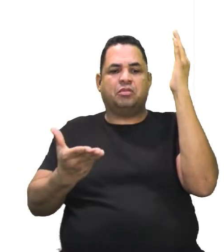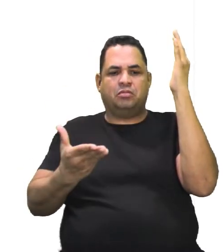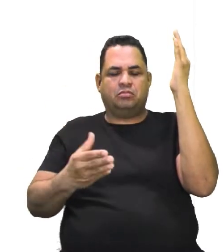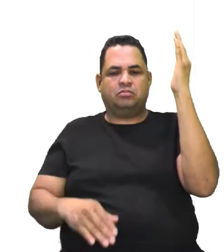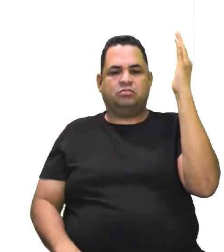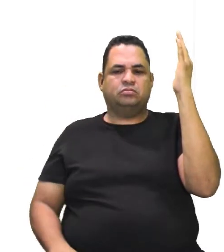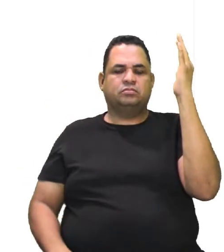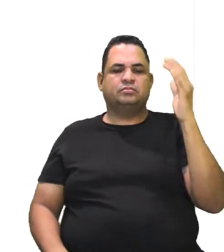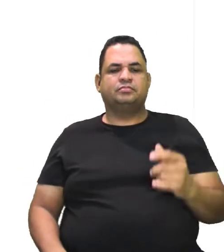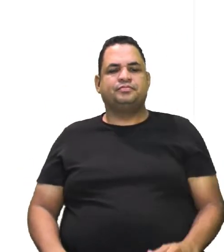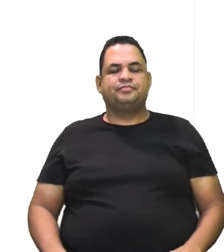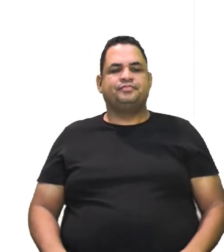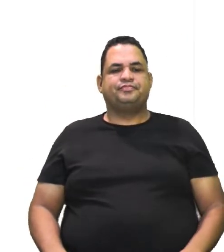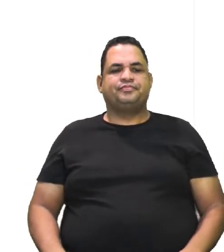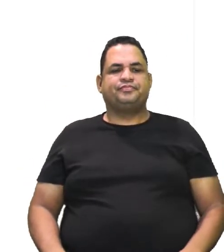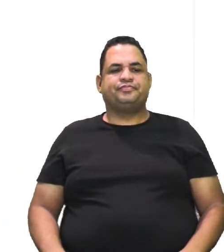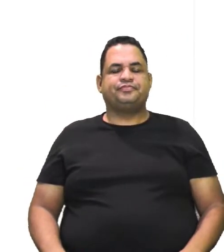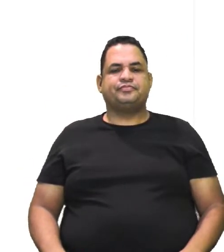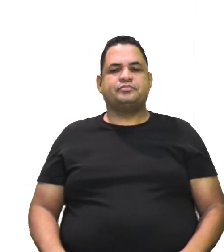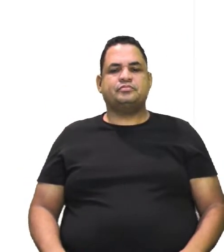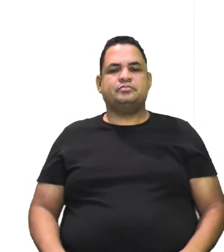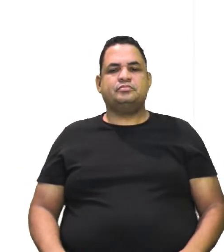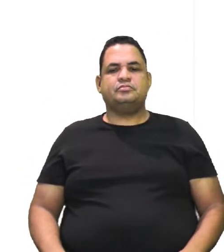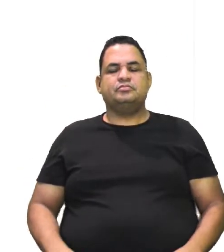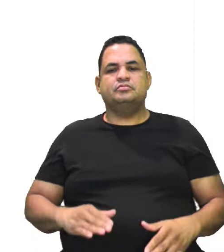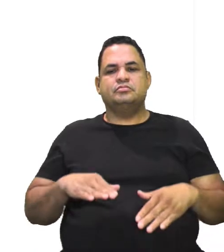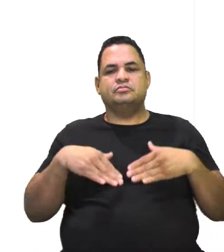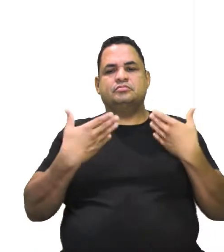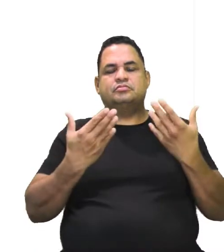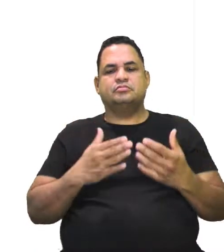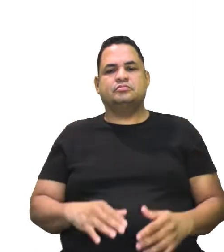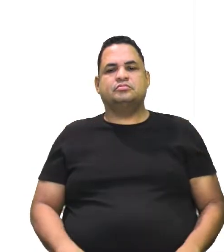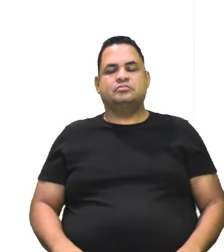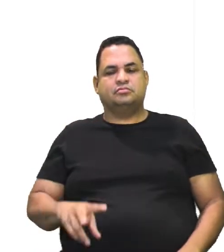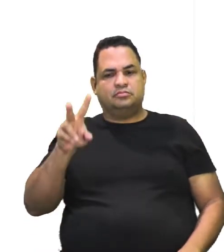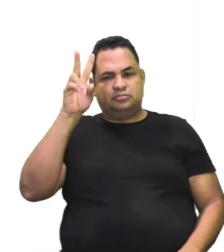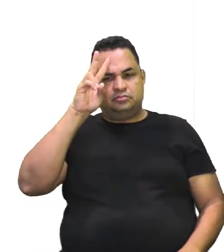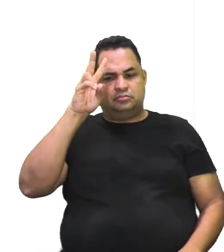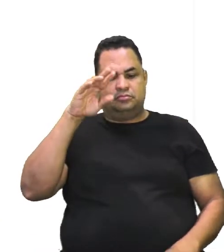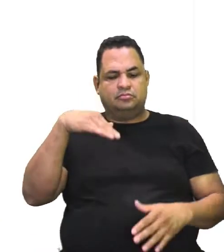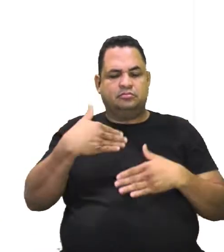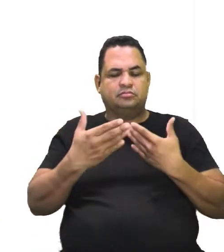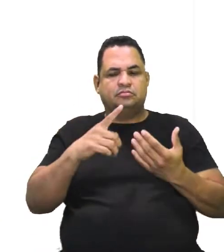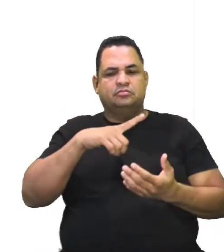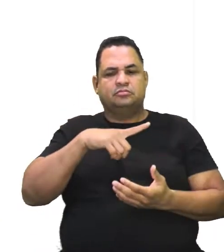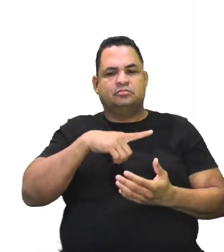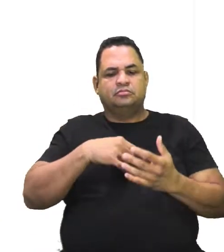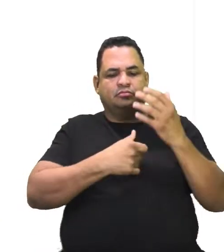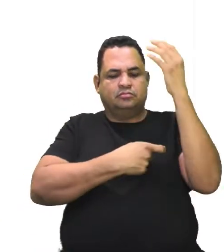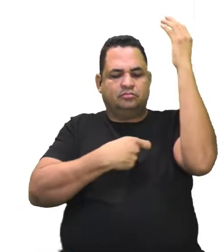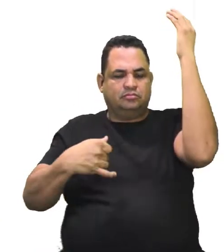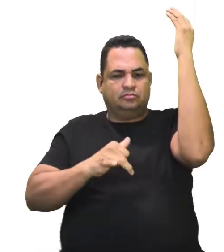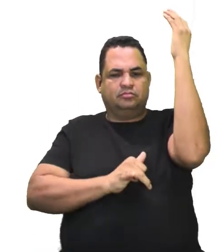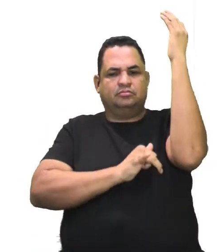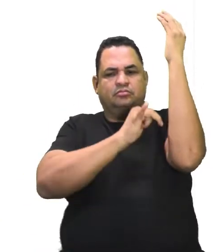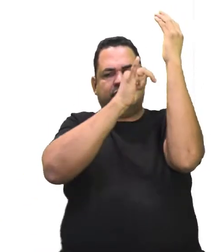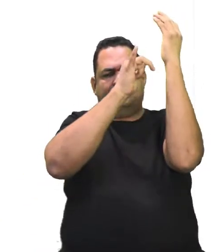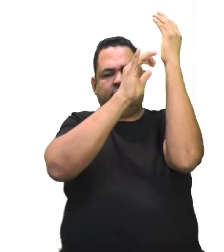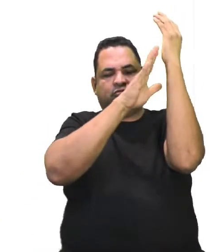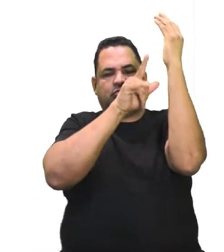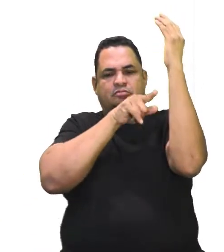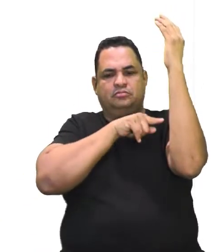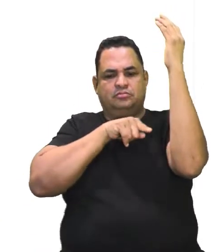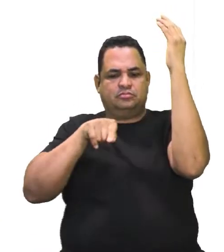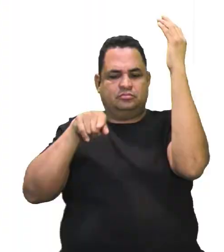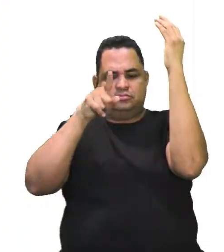quadrante? Ponto E, tá aqui ele. O ponto E, a que quadrante pertence? Lembrando que quando a gente tem os eixos X e Y, a gente